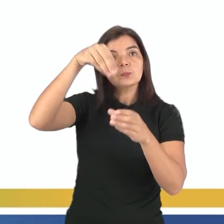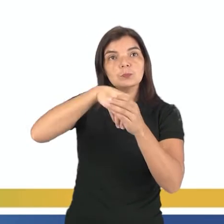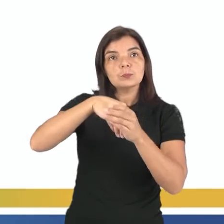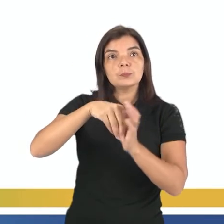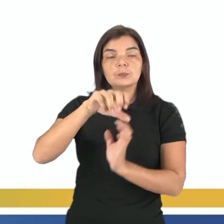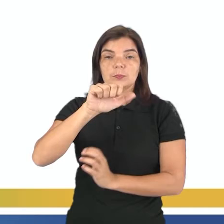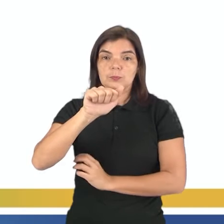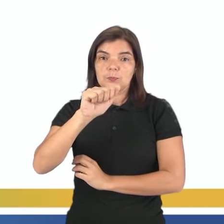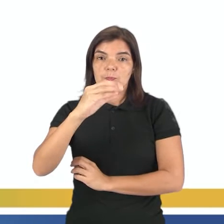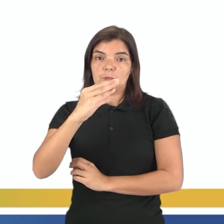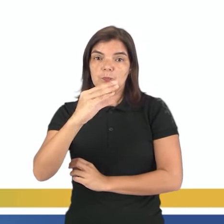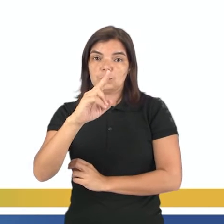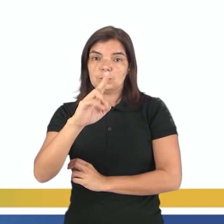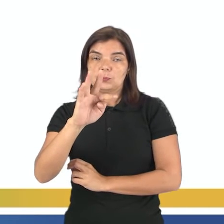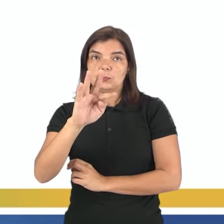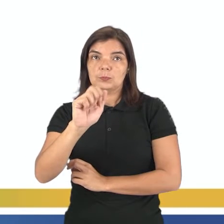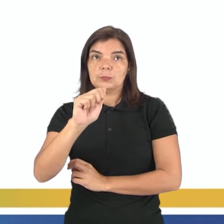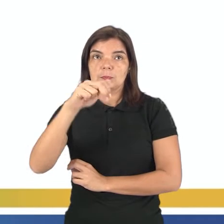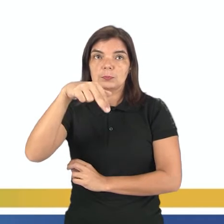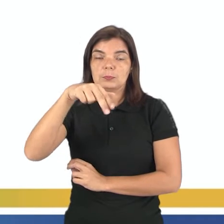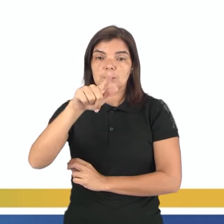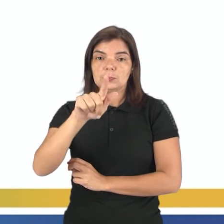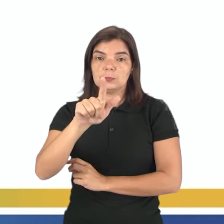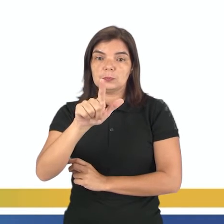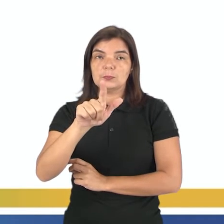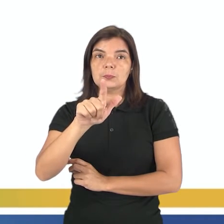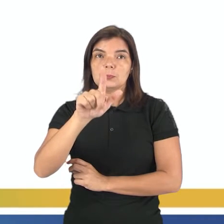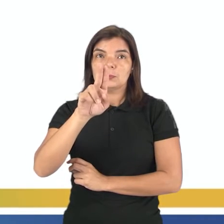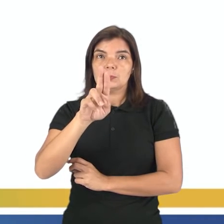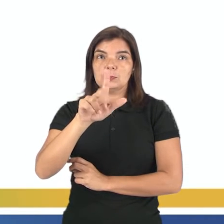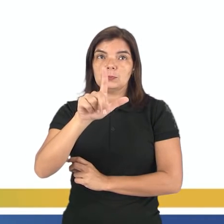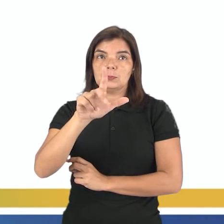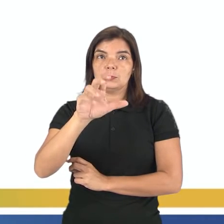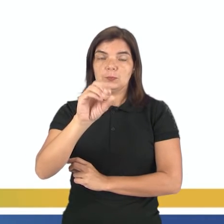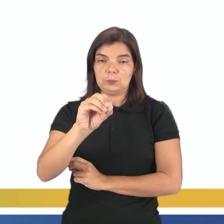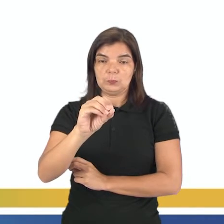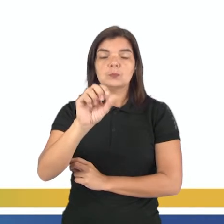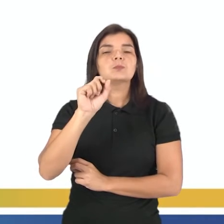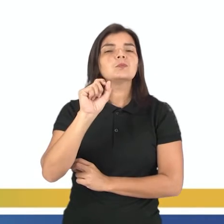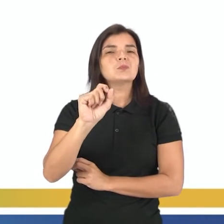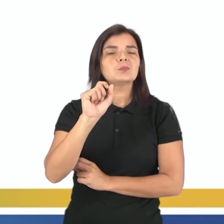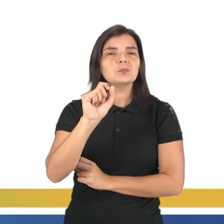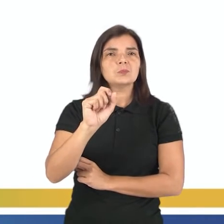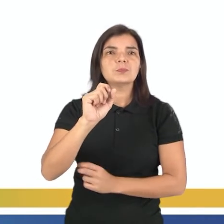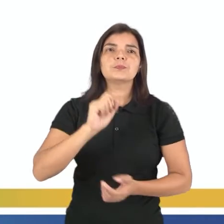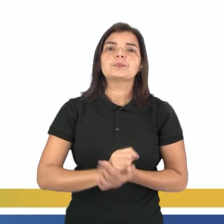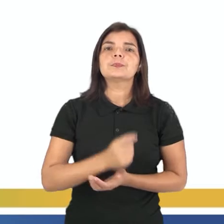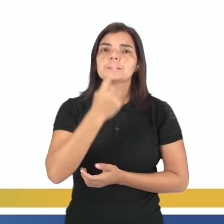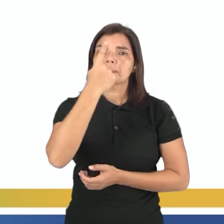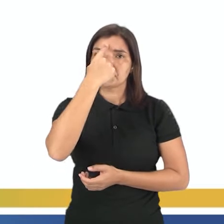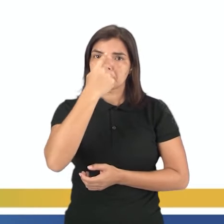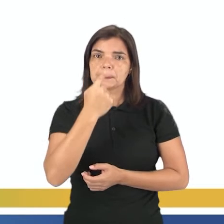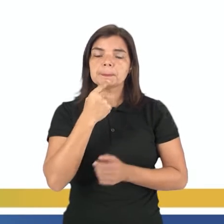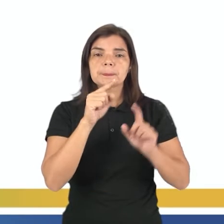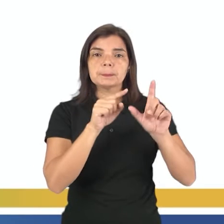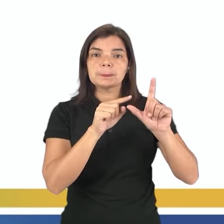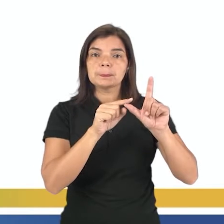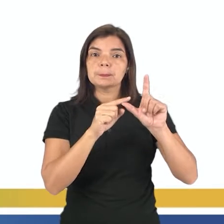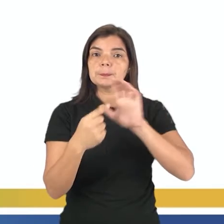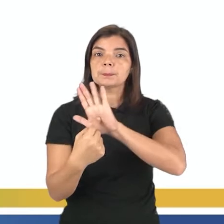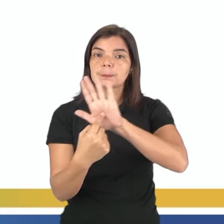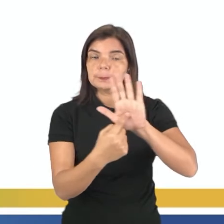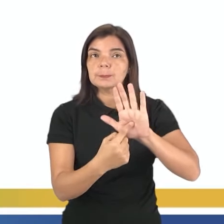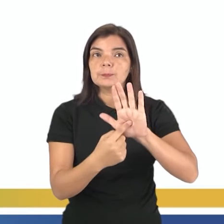nós vamos ter o quê? Um triângulo acutângulo. O que é um triângulo acutângulo? Observe a figura. Então, esse triângulo